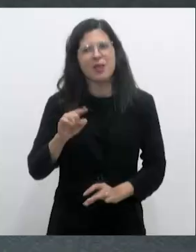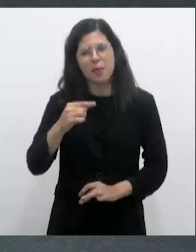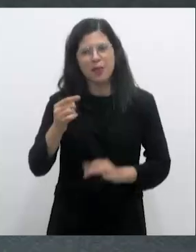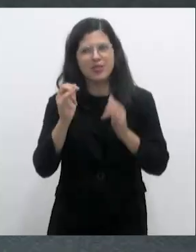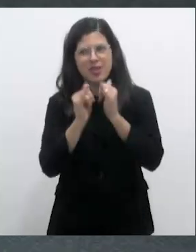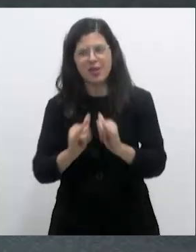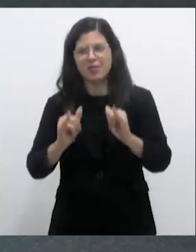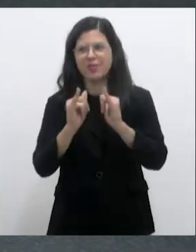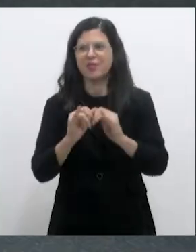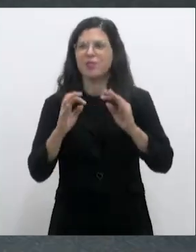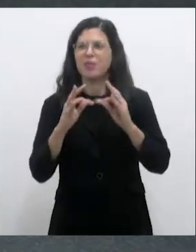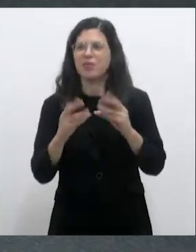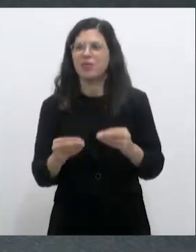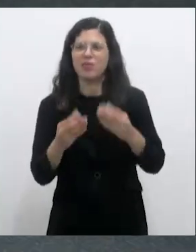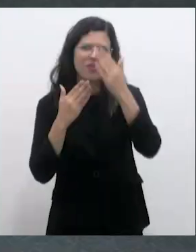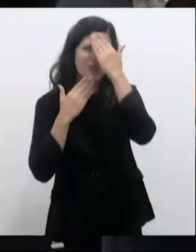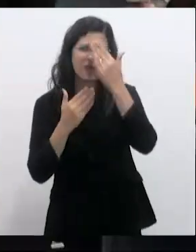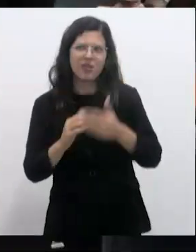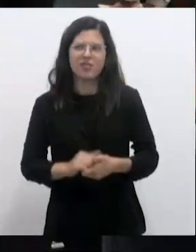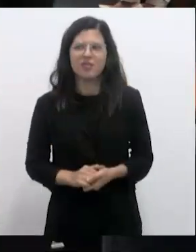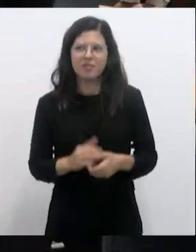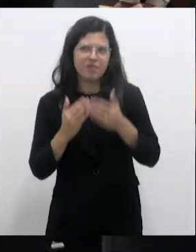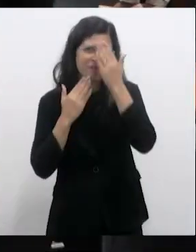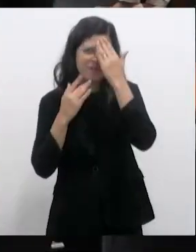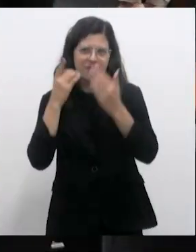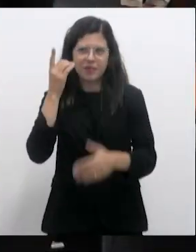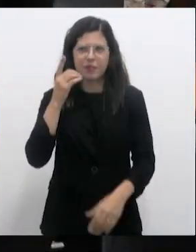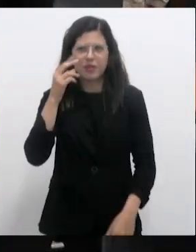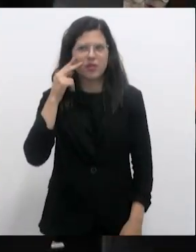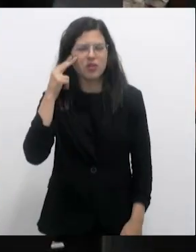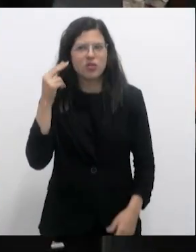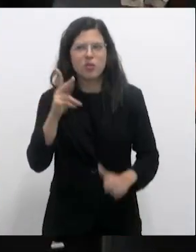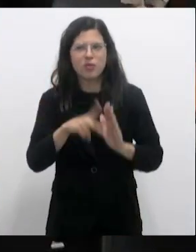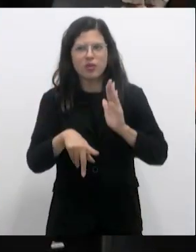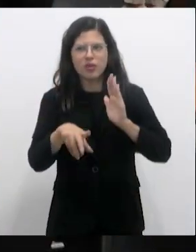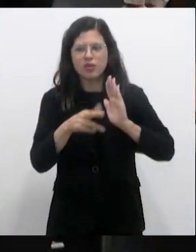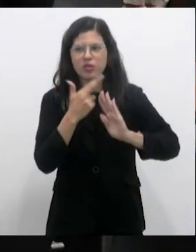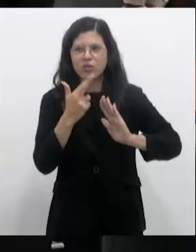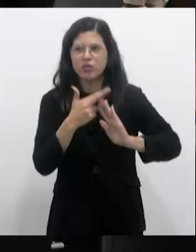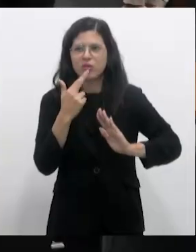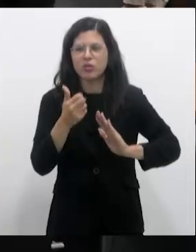aqui para todos. Muito obrigada. Obrigado, deputada Tia Ju. Projeto de resolução número